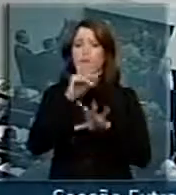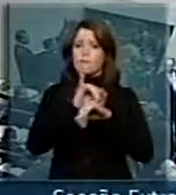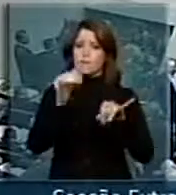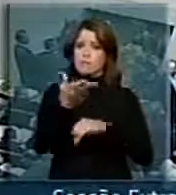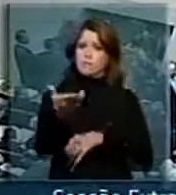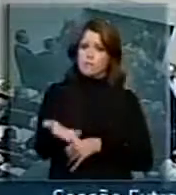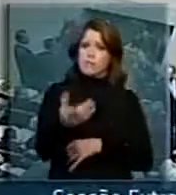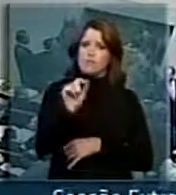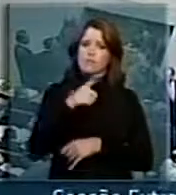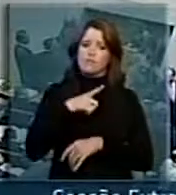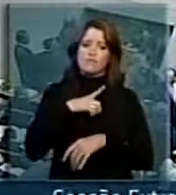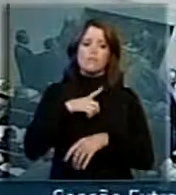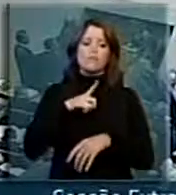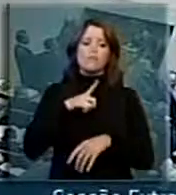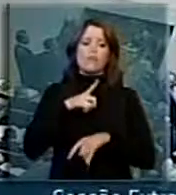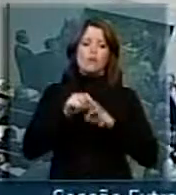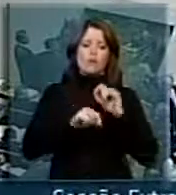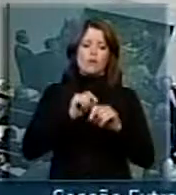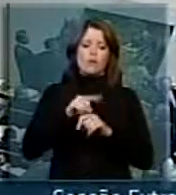Excelência, que nós temos